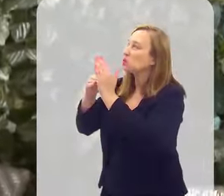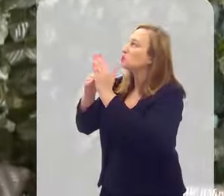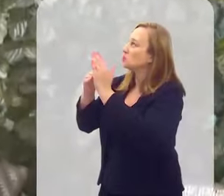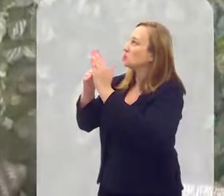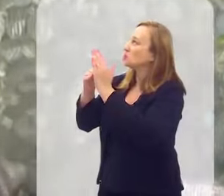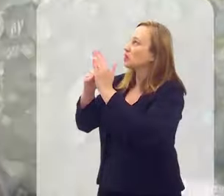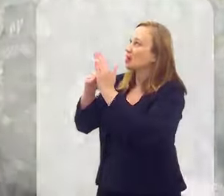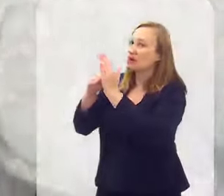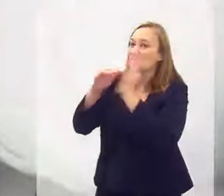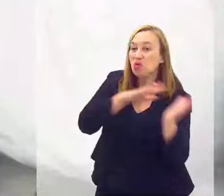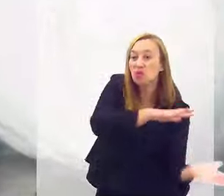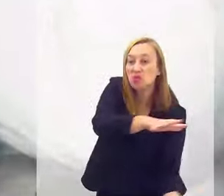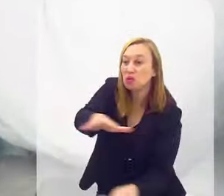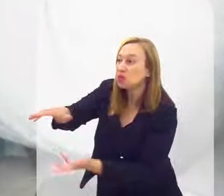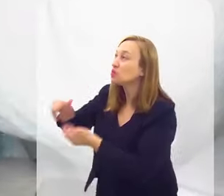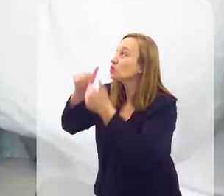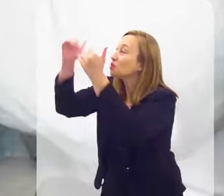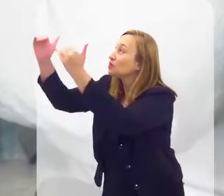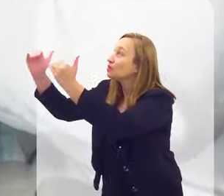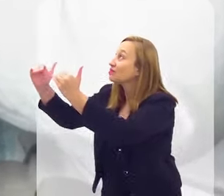todos és